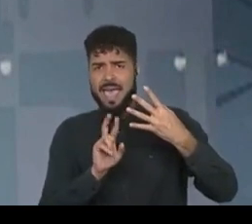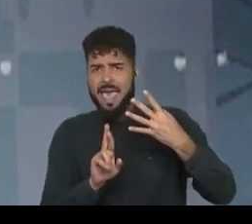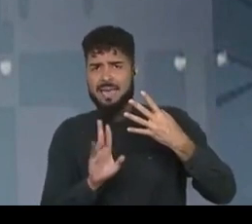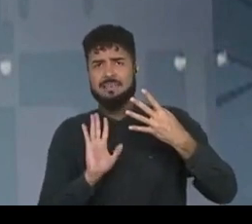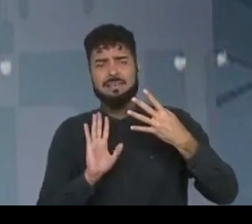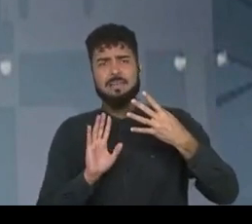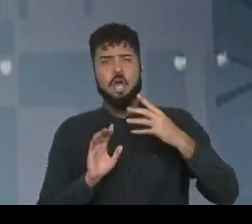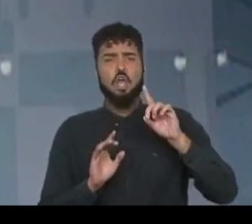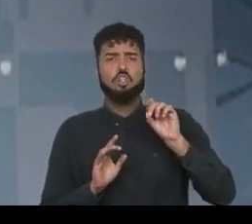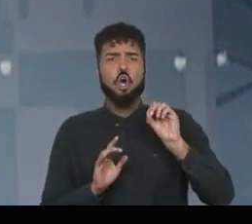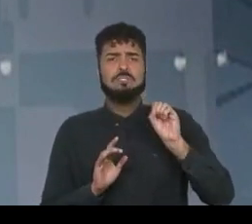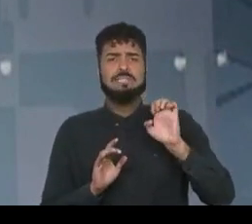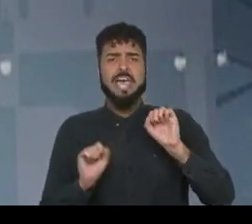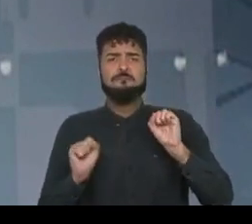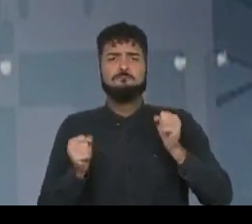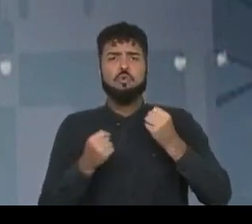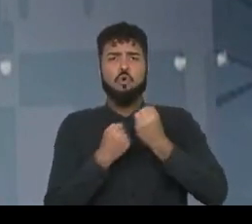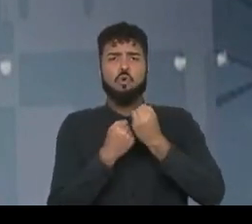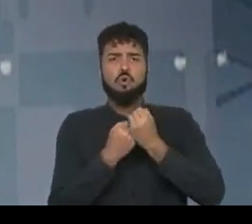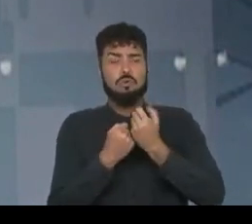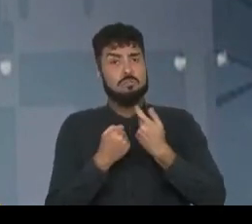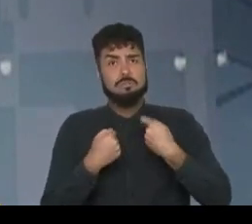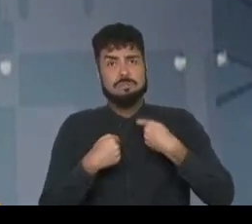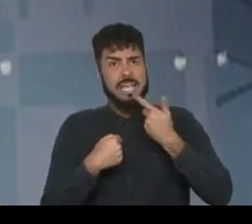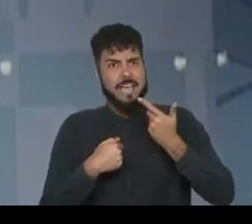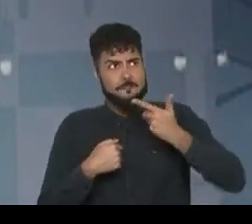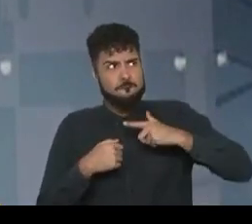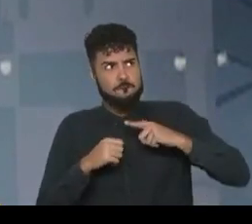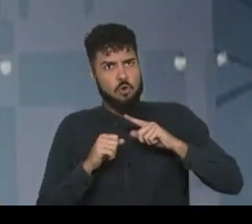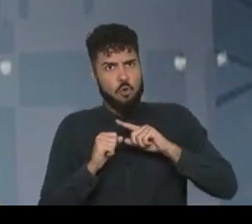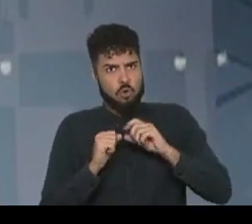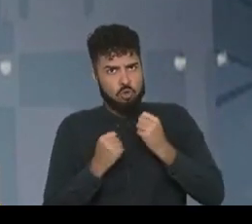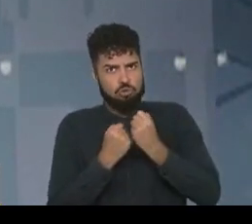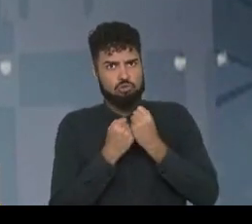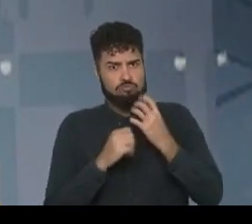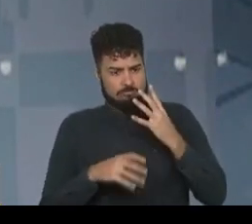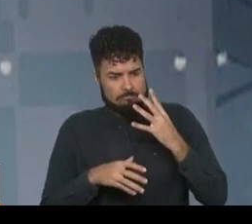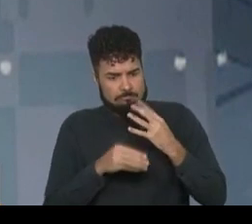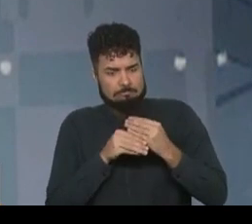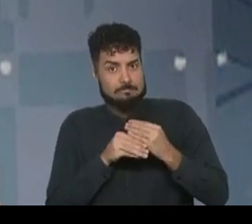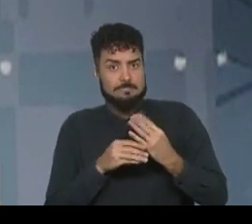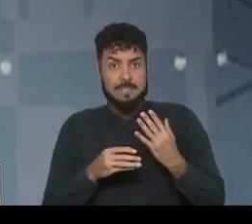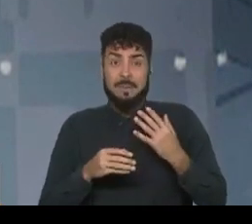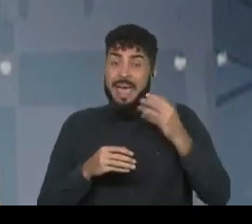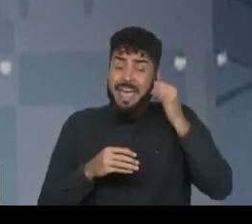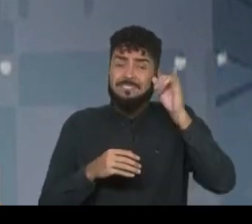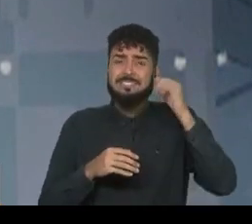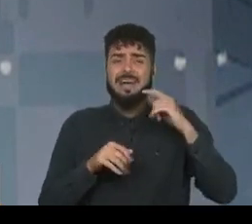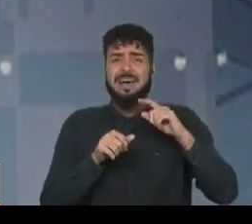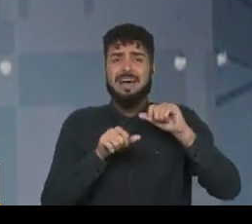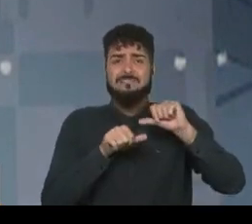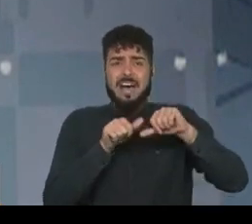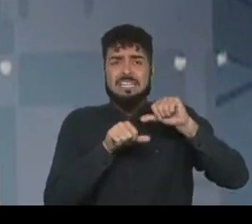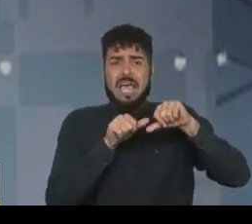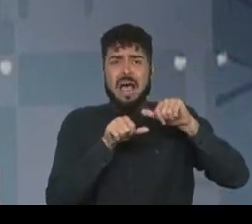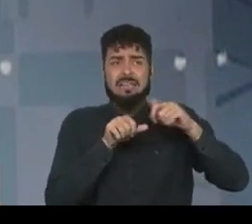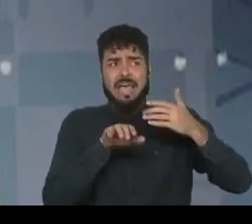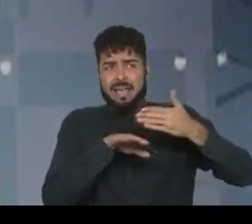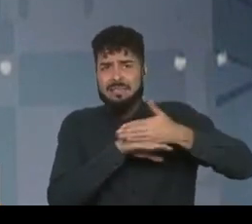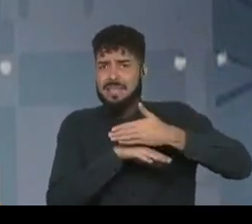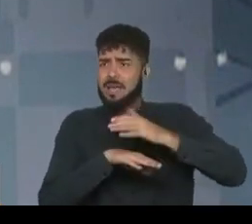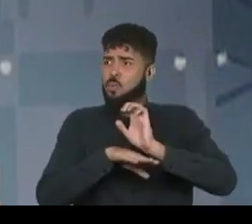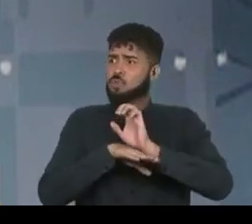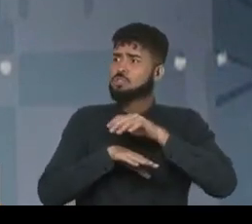medida fundamental para evitar a reentrada de outras variantes aqui no estado do Rio de Janeiro e também para proteger contra formas mais